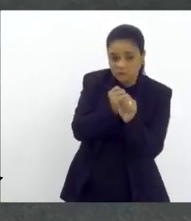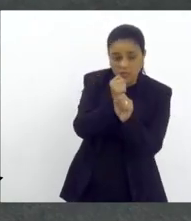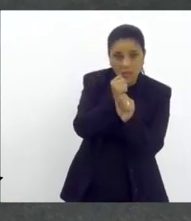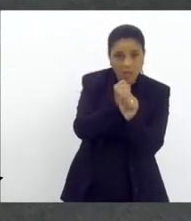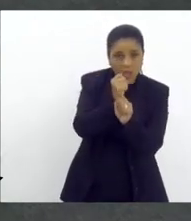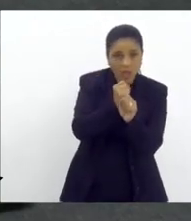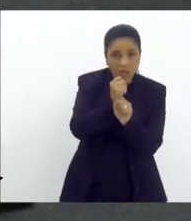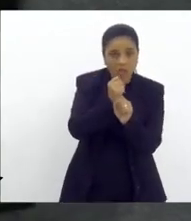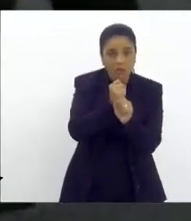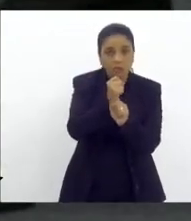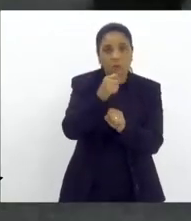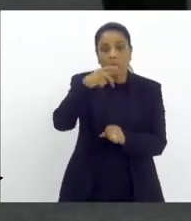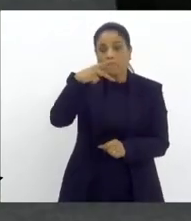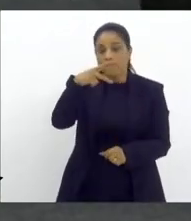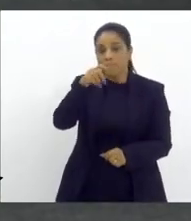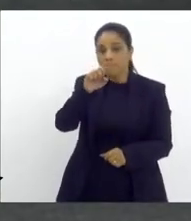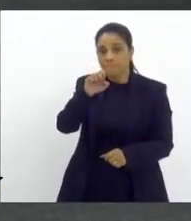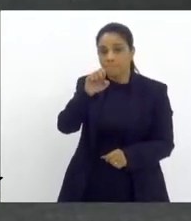Pentecostal